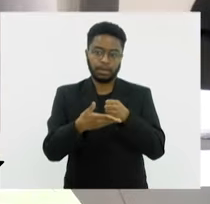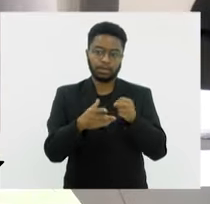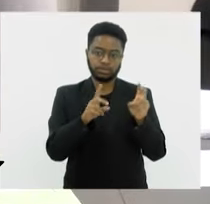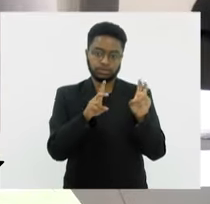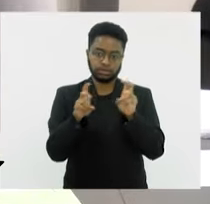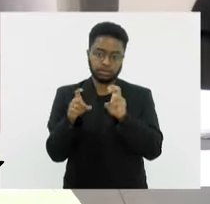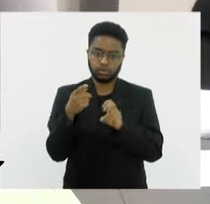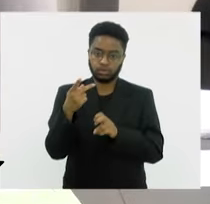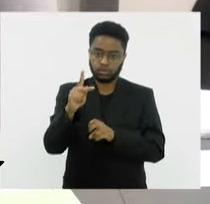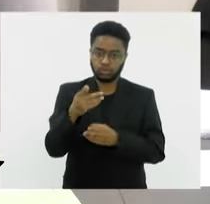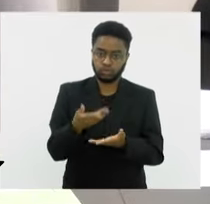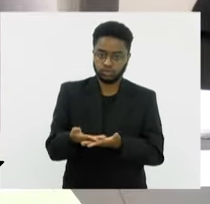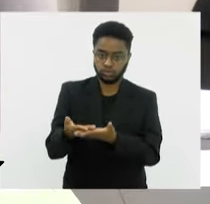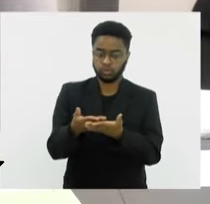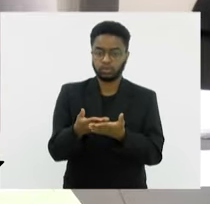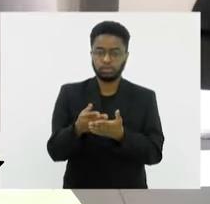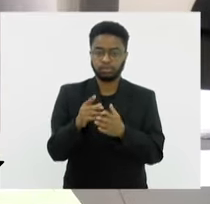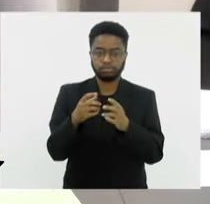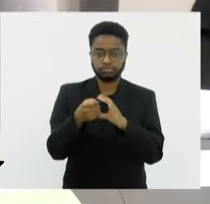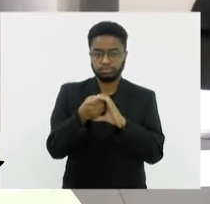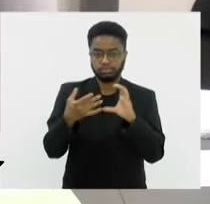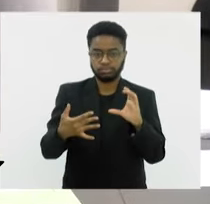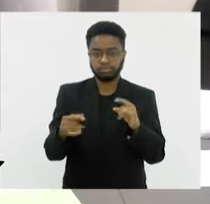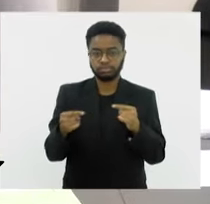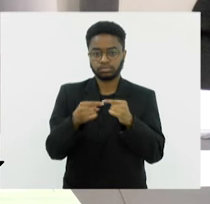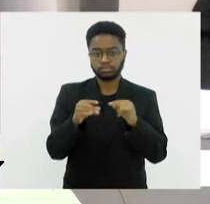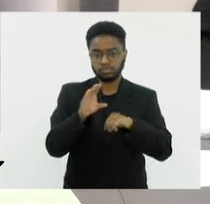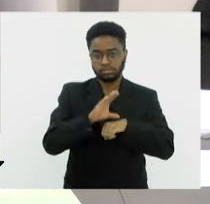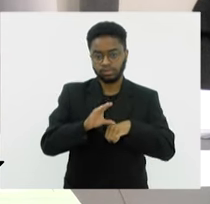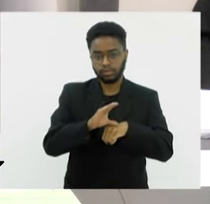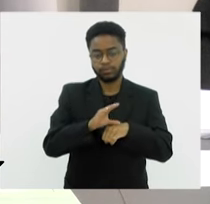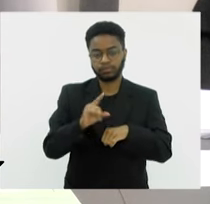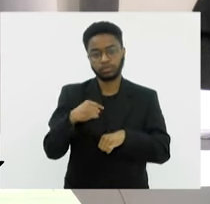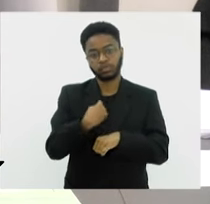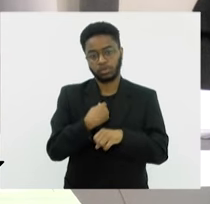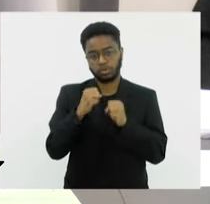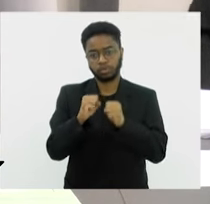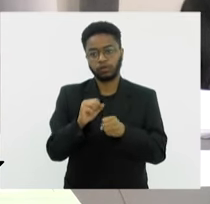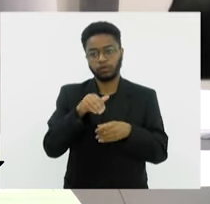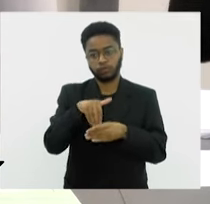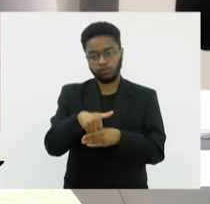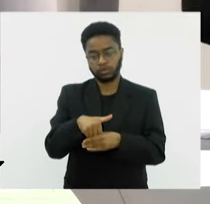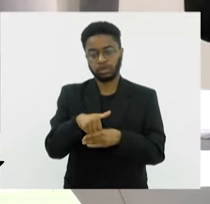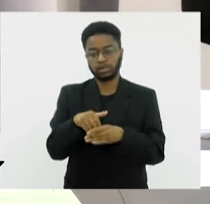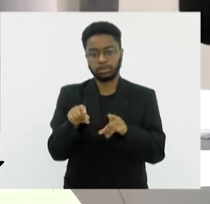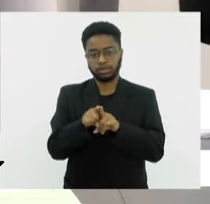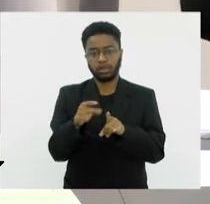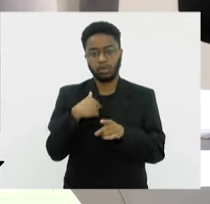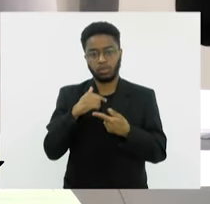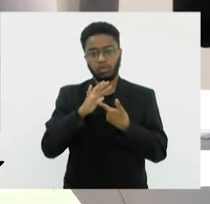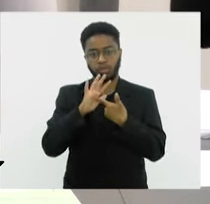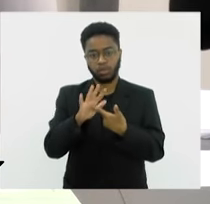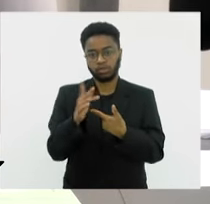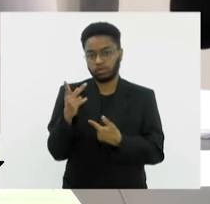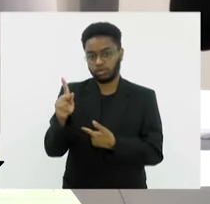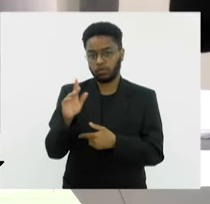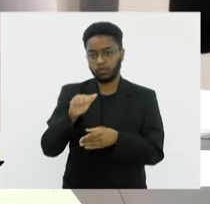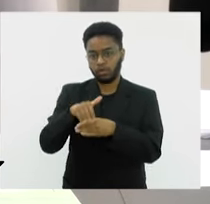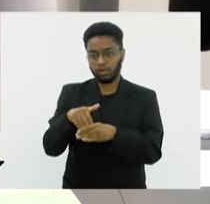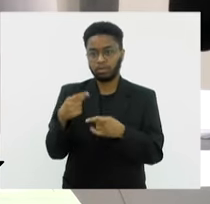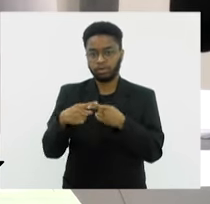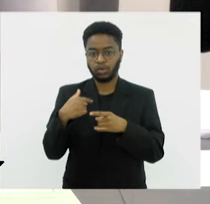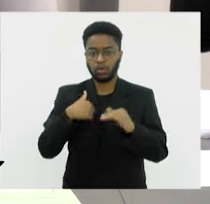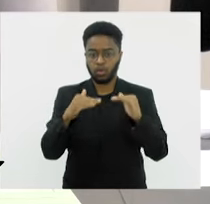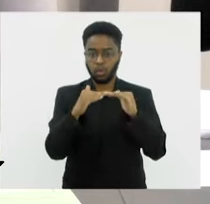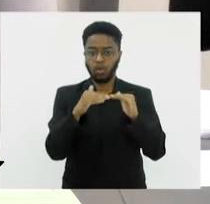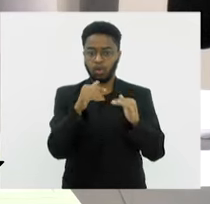Vossa Excelência em algum aspecto constitucional ou mesmo de legalidade, a gente pode construir o voto e eu apresento o voto de Vossa Excelência porque também me filio